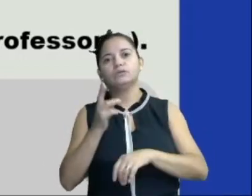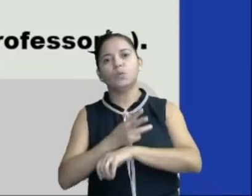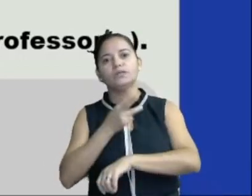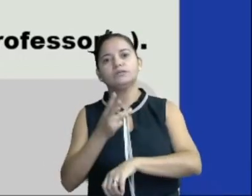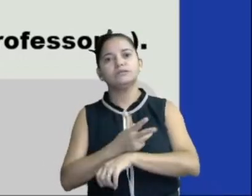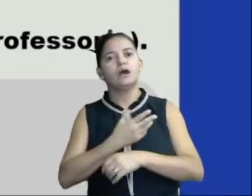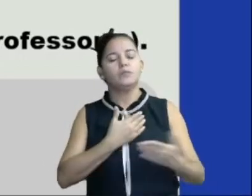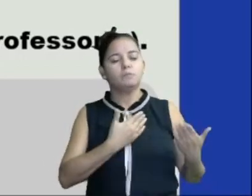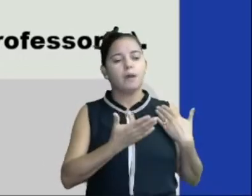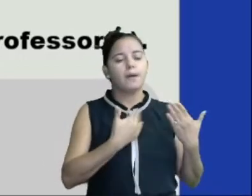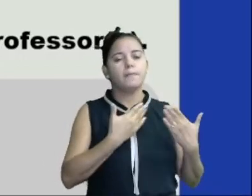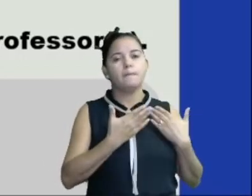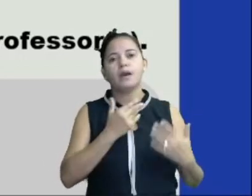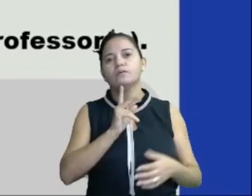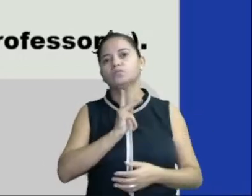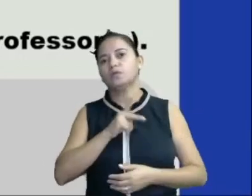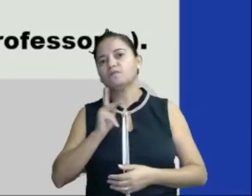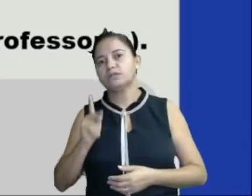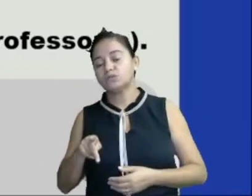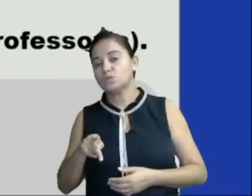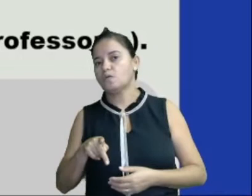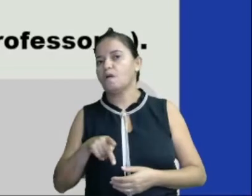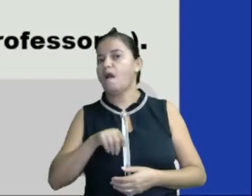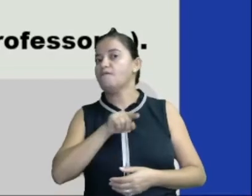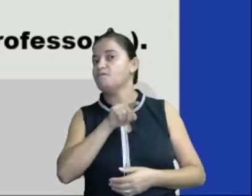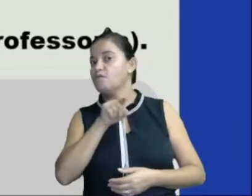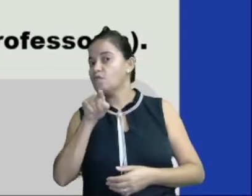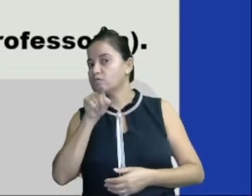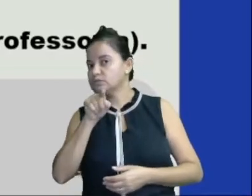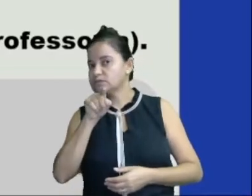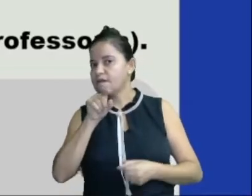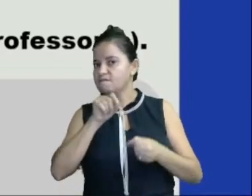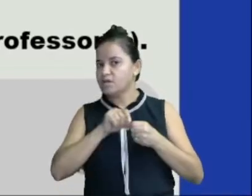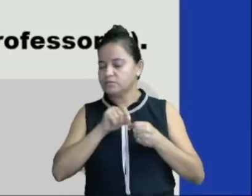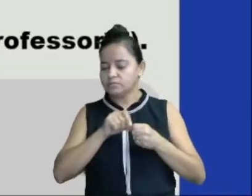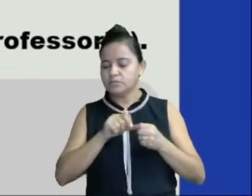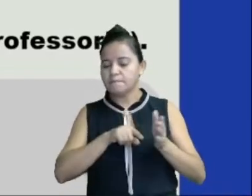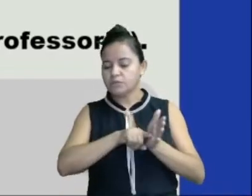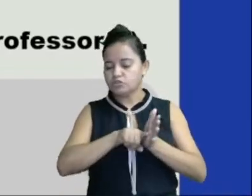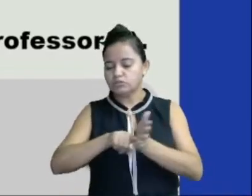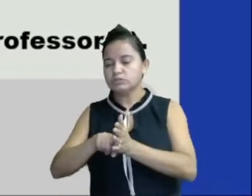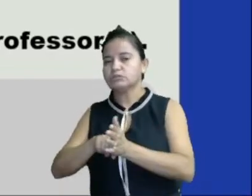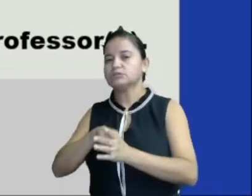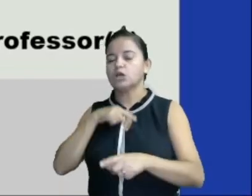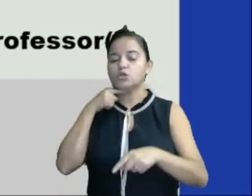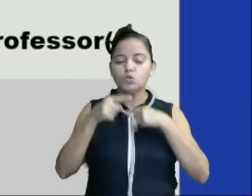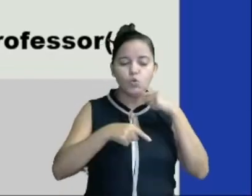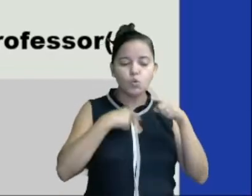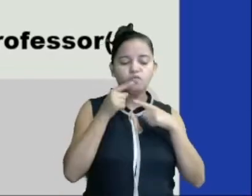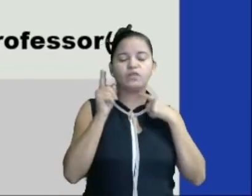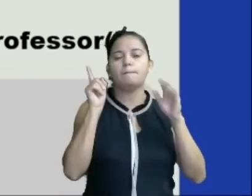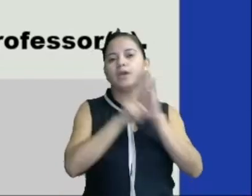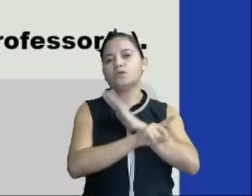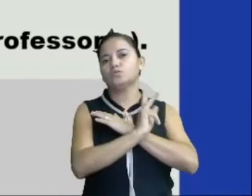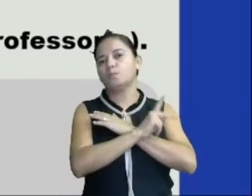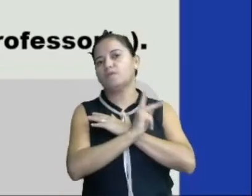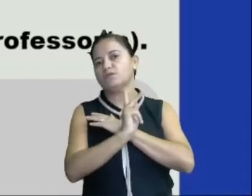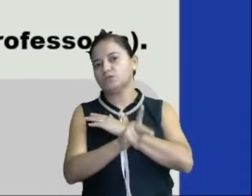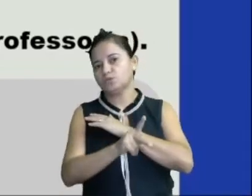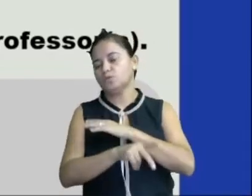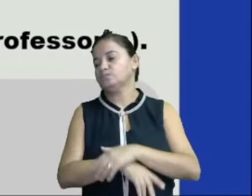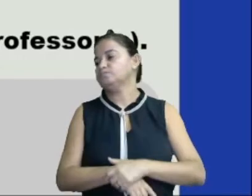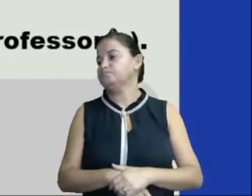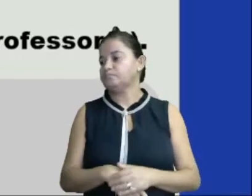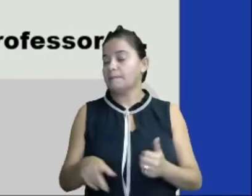seu professor. Após você fazer todas essas observações, você vai levar eventuais dúvidas para tirar com o seu professor. Essa